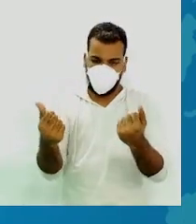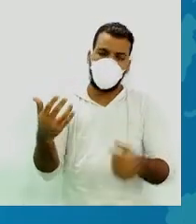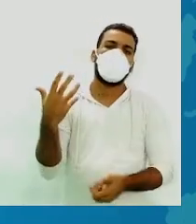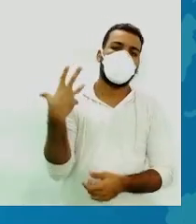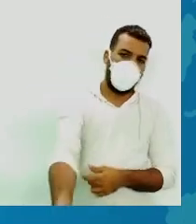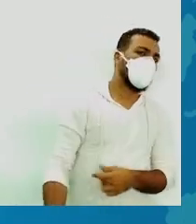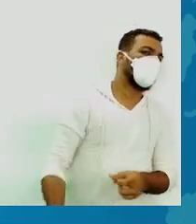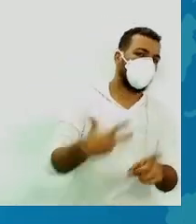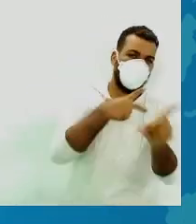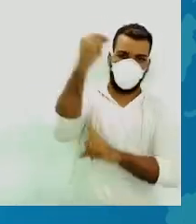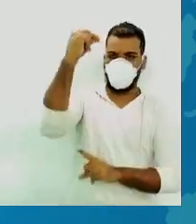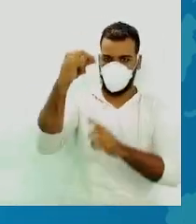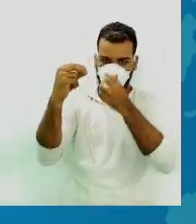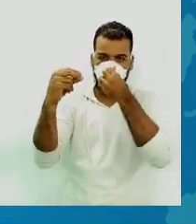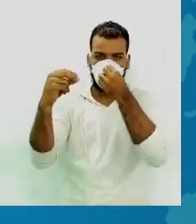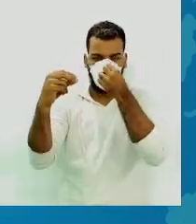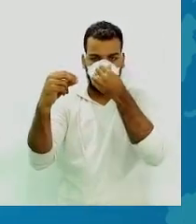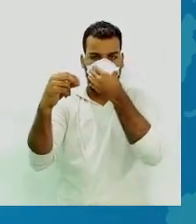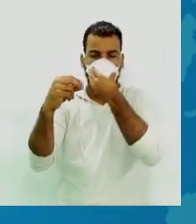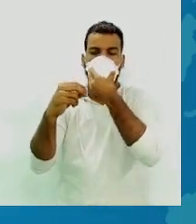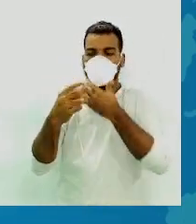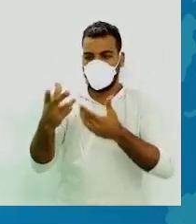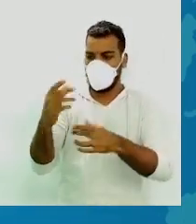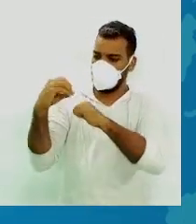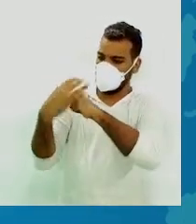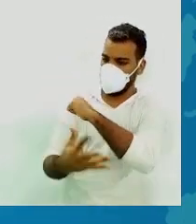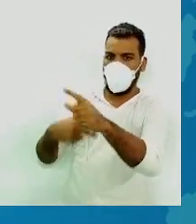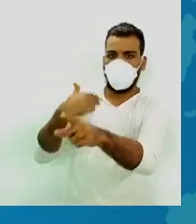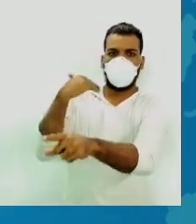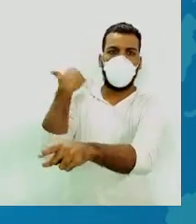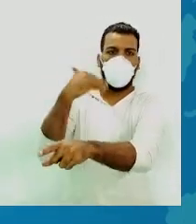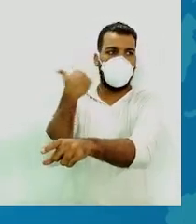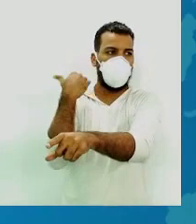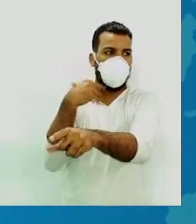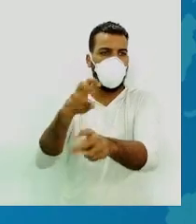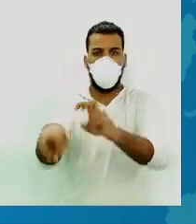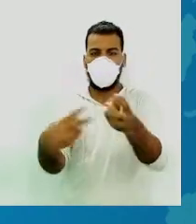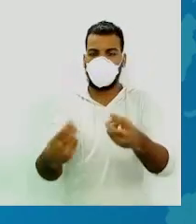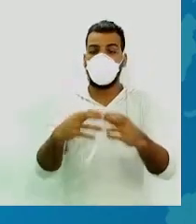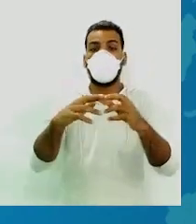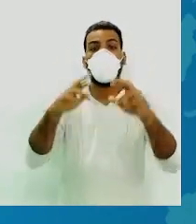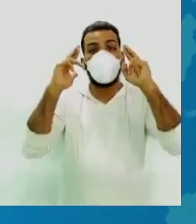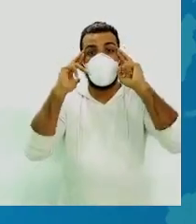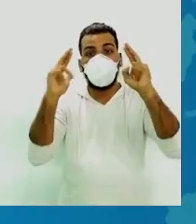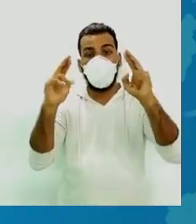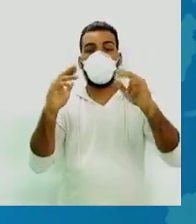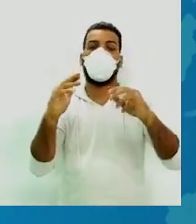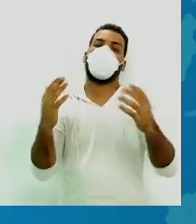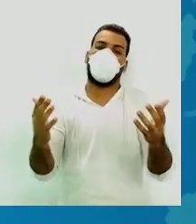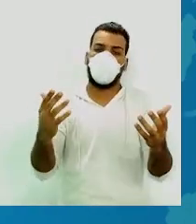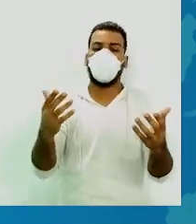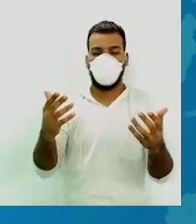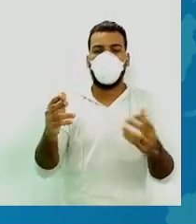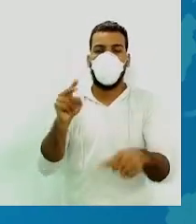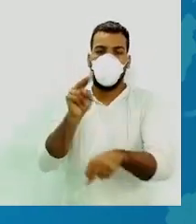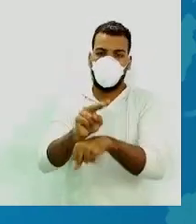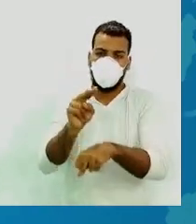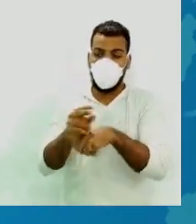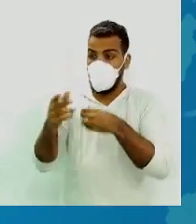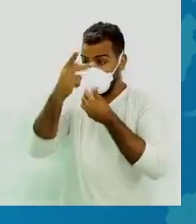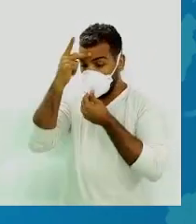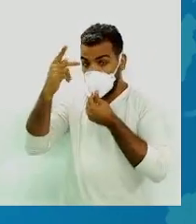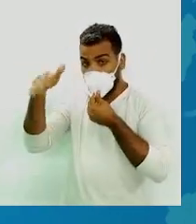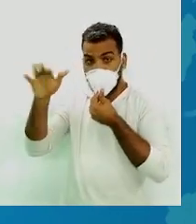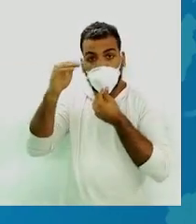que está aí, que ceifa tantas vidas, e um respeito, um carinho especial por todos aqueles que